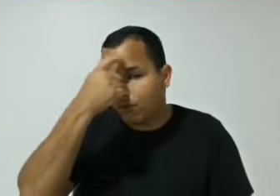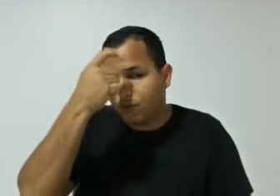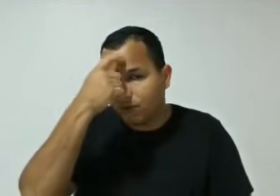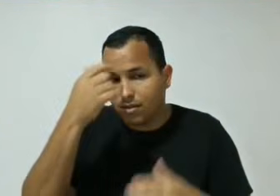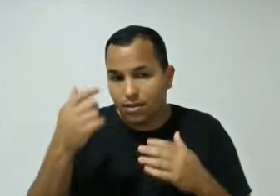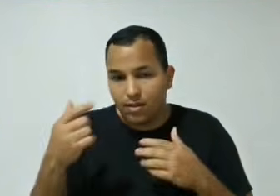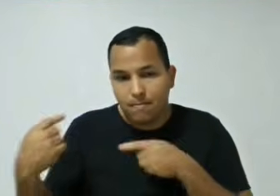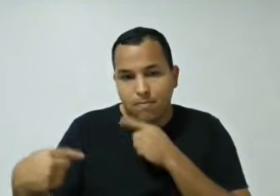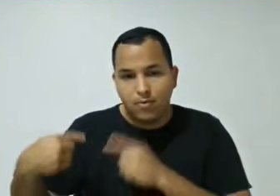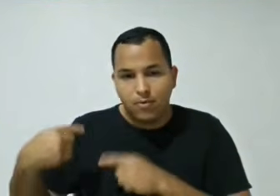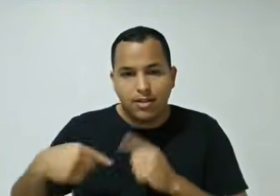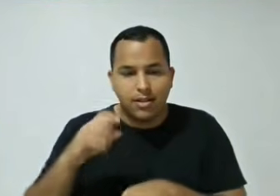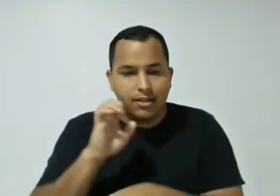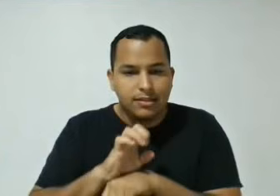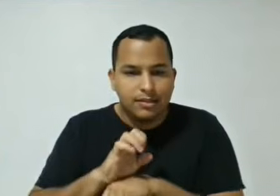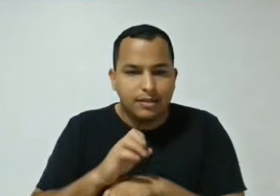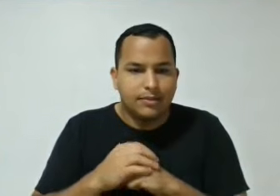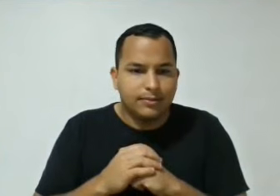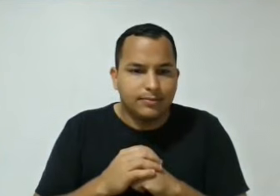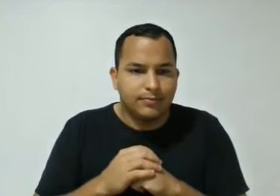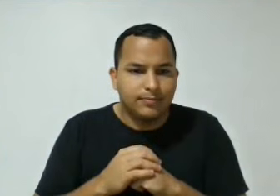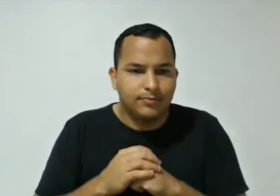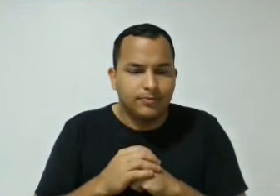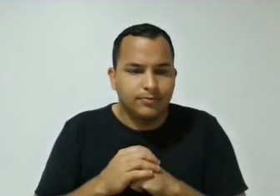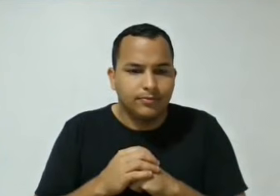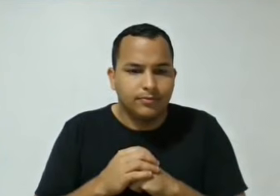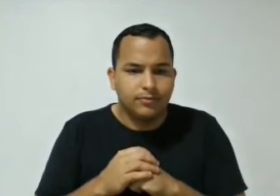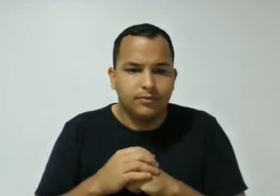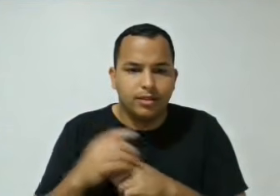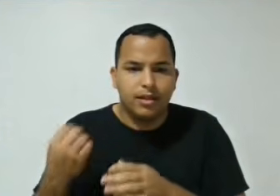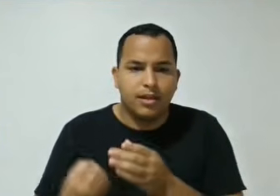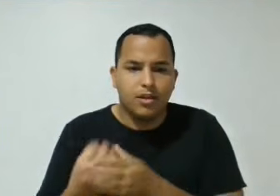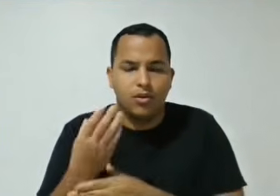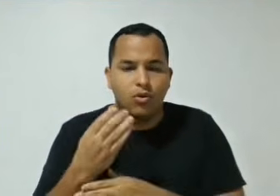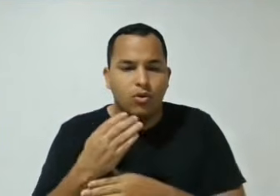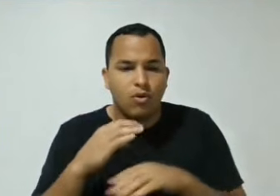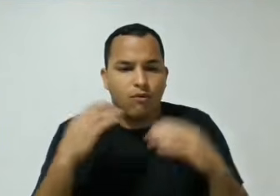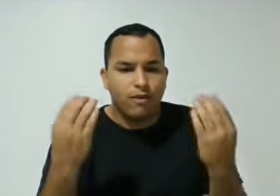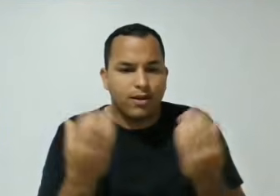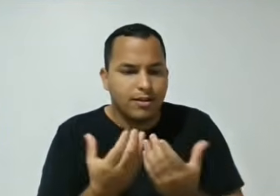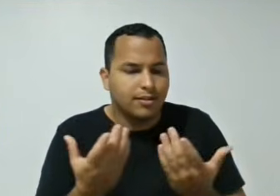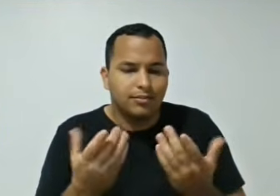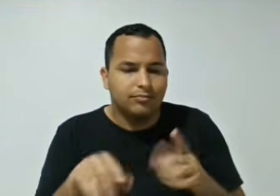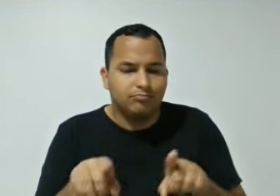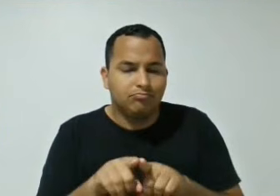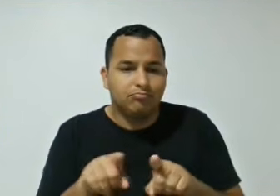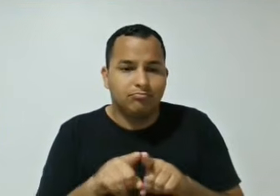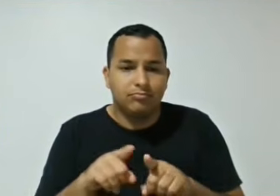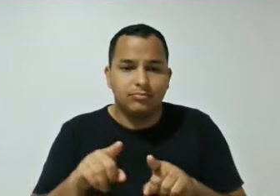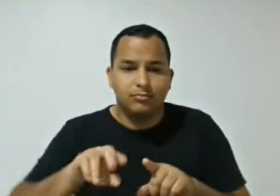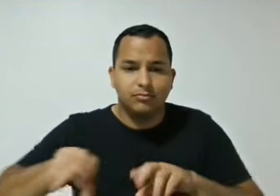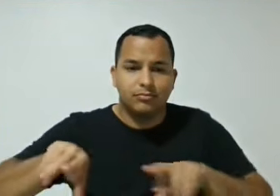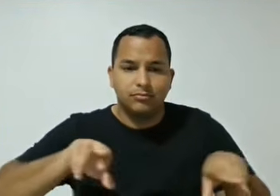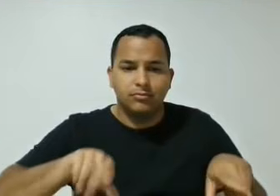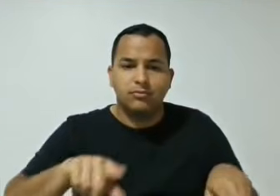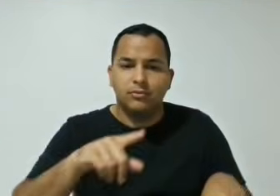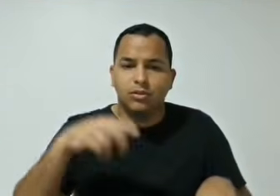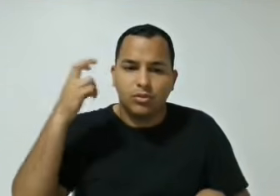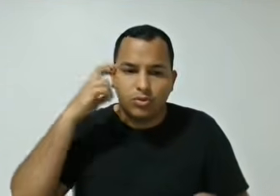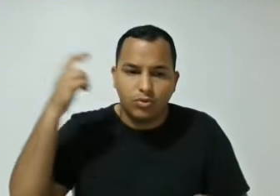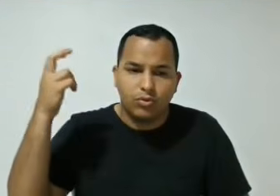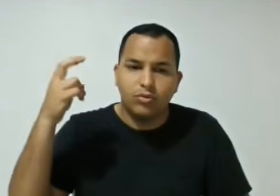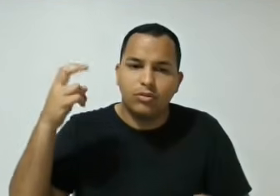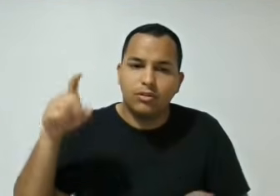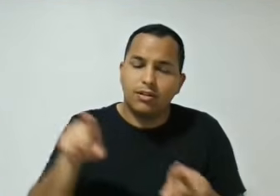para a relação da área da cultura e que fomentou a criação das conferências e as demais evoluções que nós tivemos, desde o Conselho Municipal de Cultura até o staff que nós